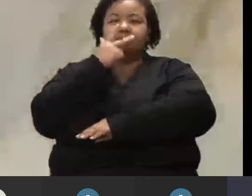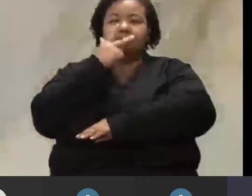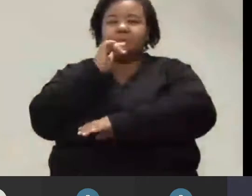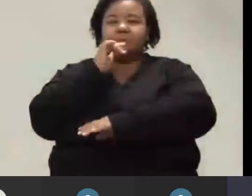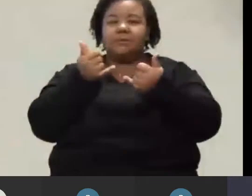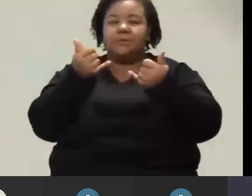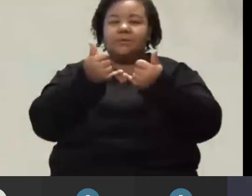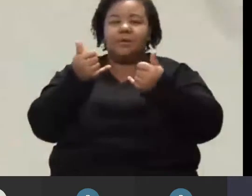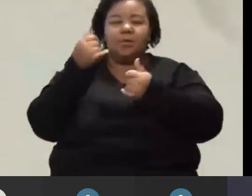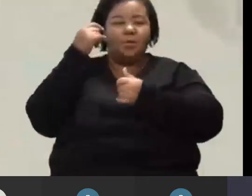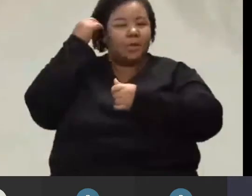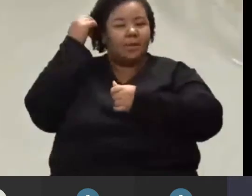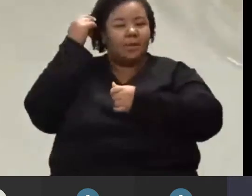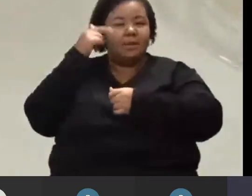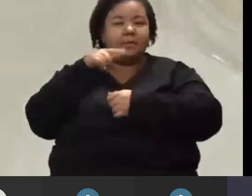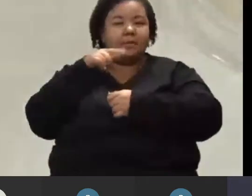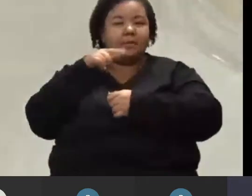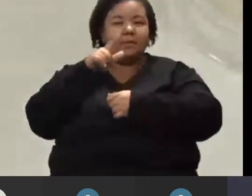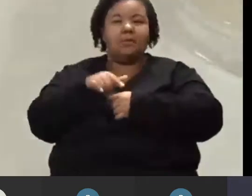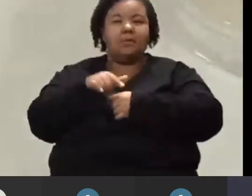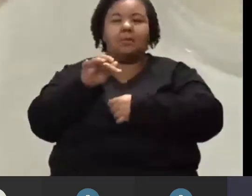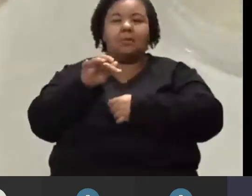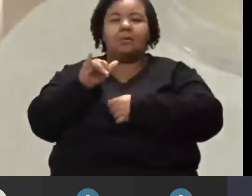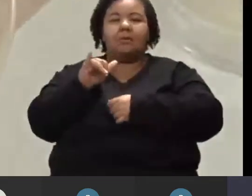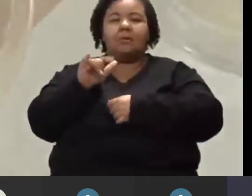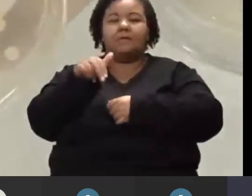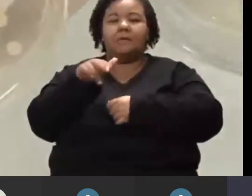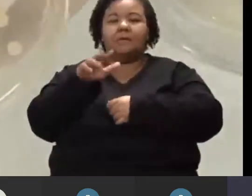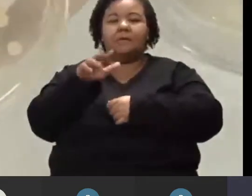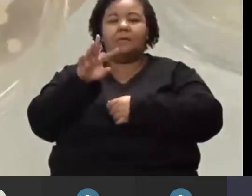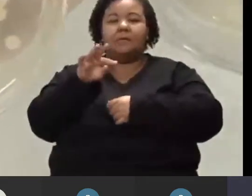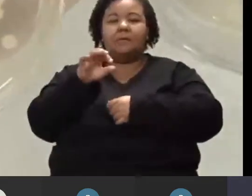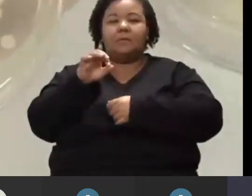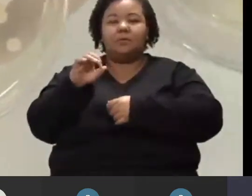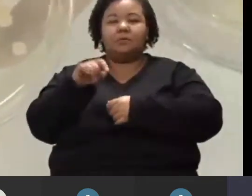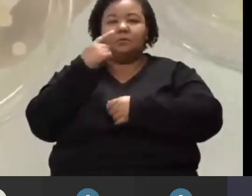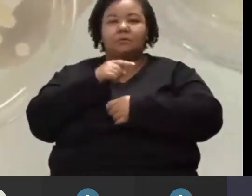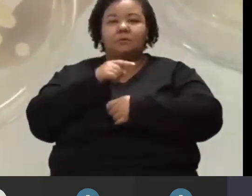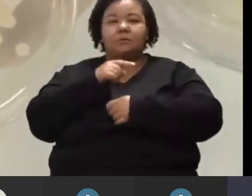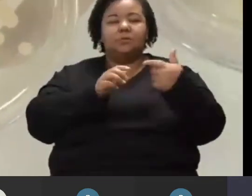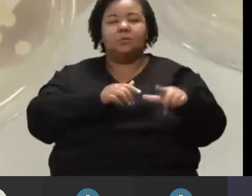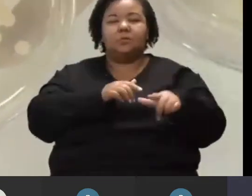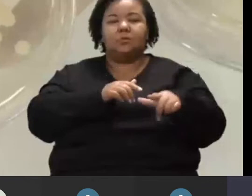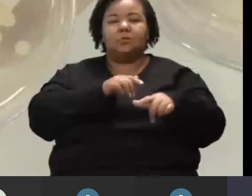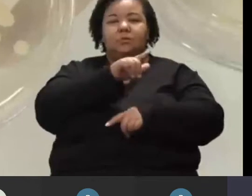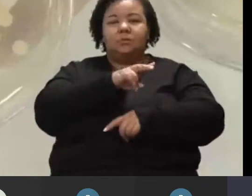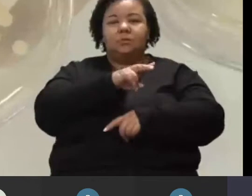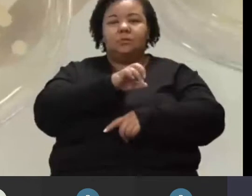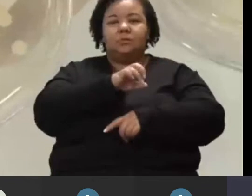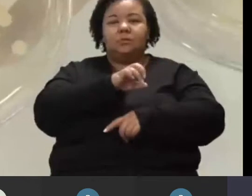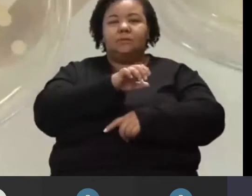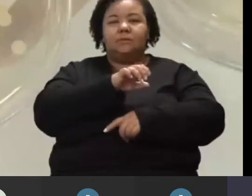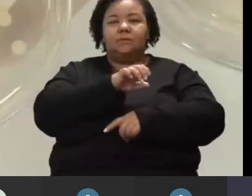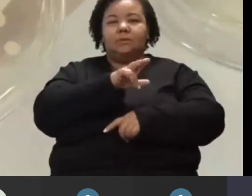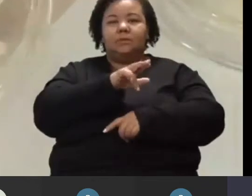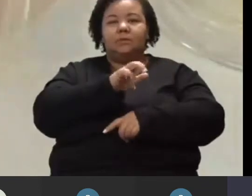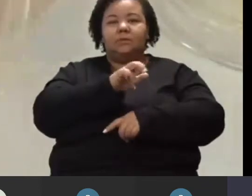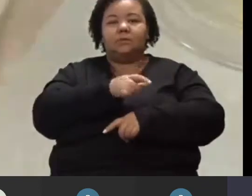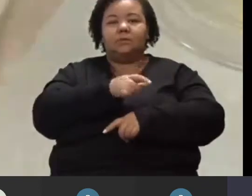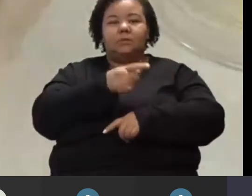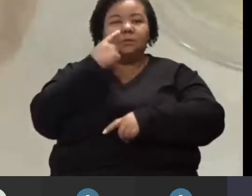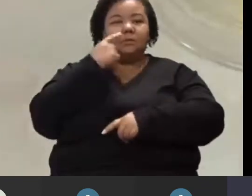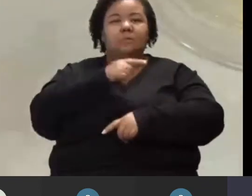fungo filamentoso, um fungo que é chamado de bolor. E esses são os fungos leviduriformes, a Candida albicans. Repare no